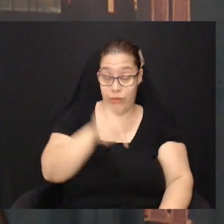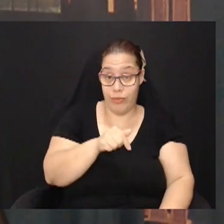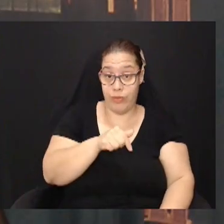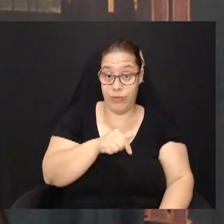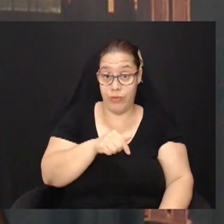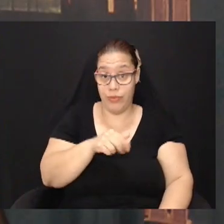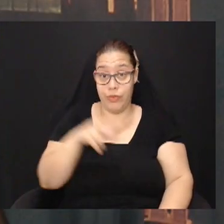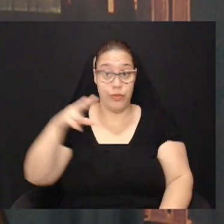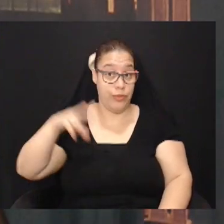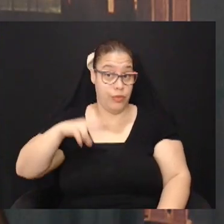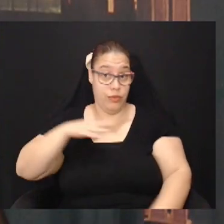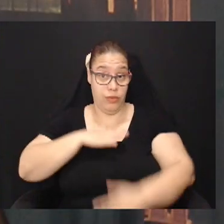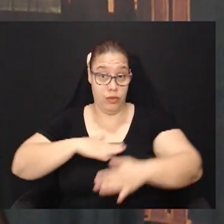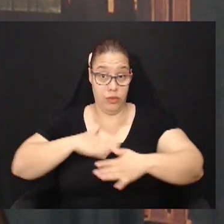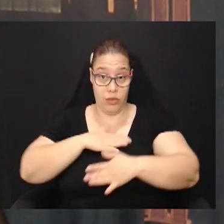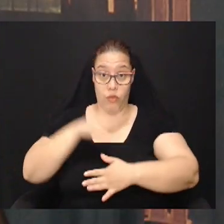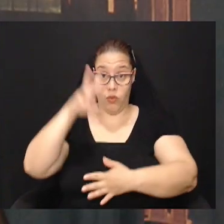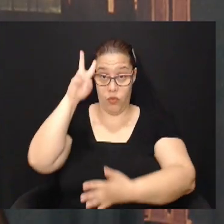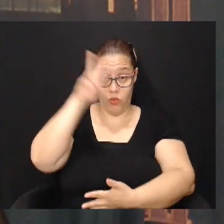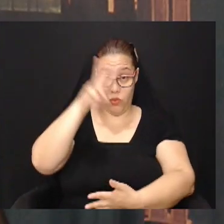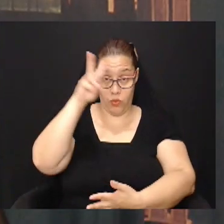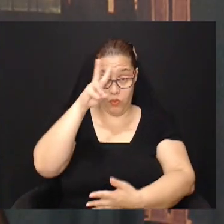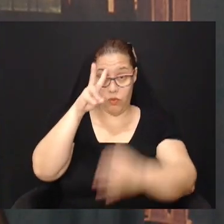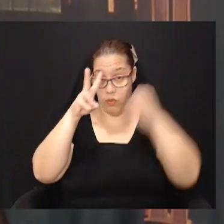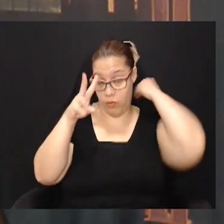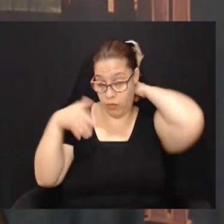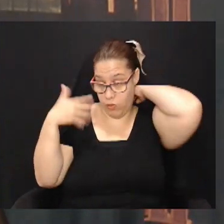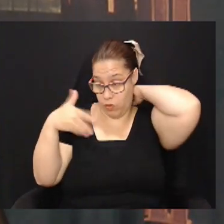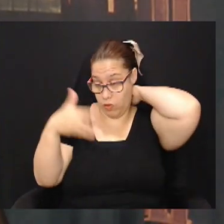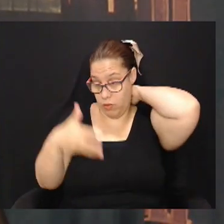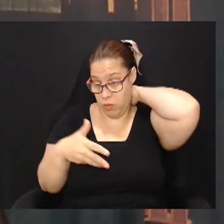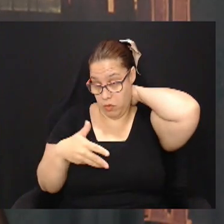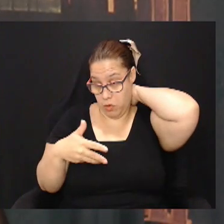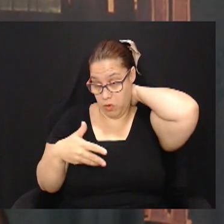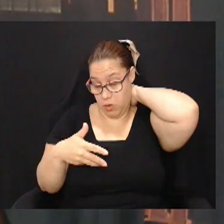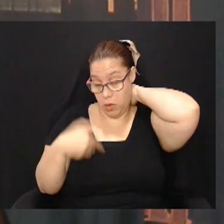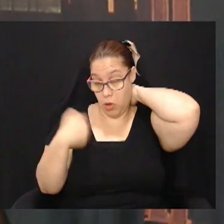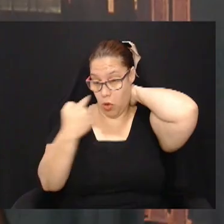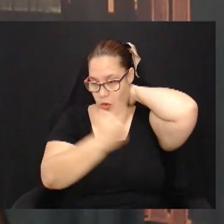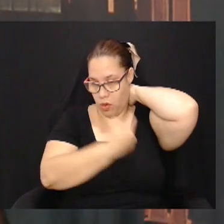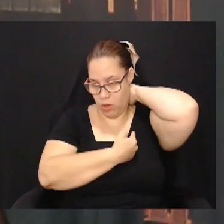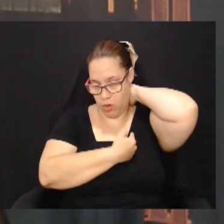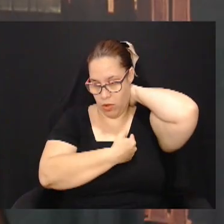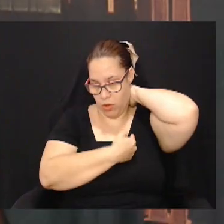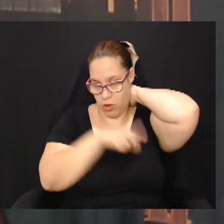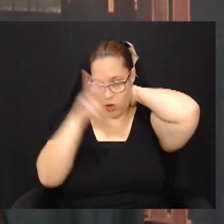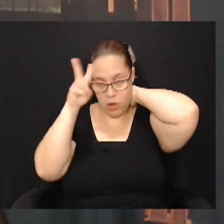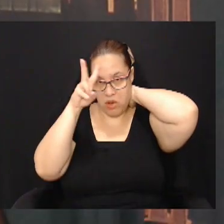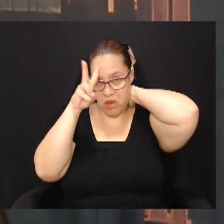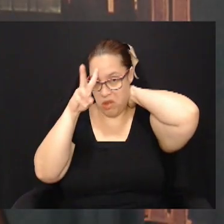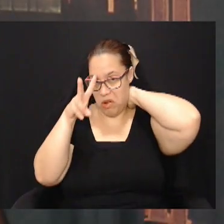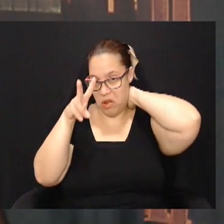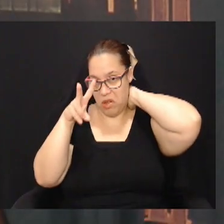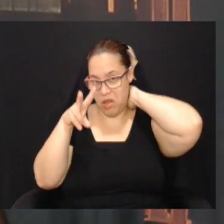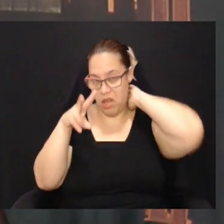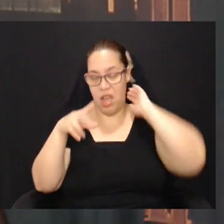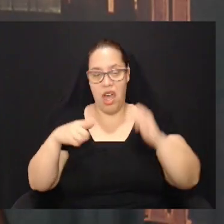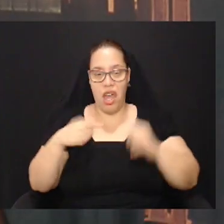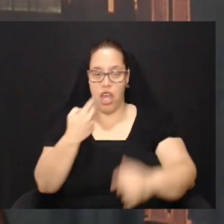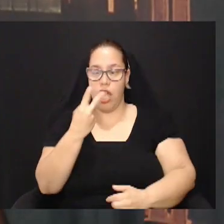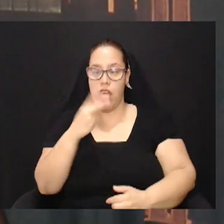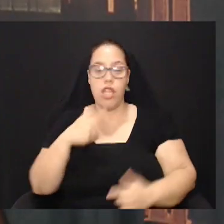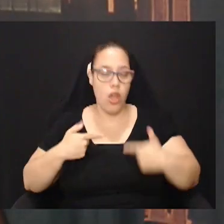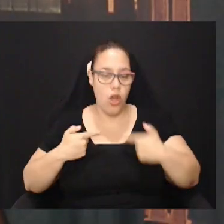filme histórico. E tanto história nossa, quanto história Segunda Guerra Mundial, enfim. Não é